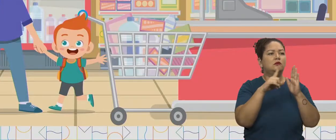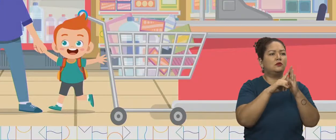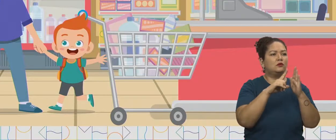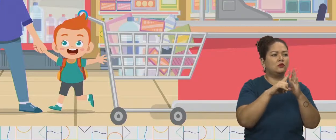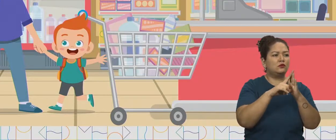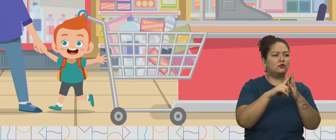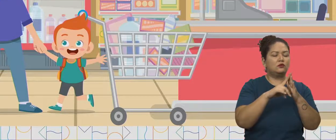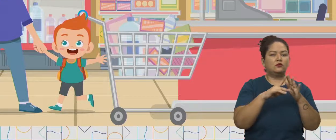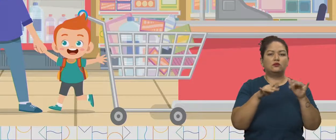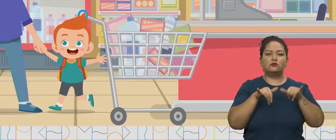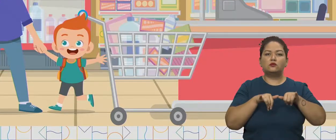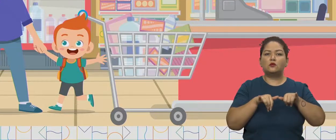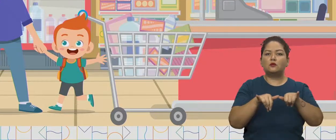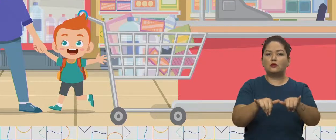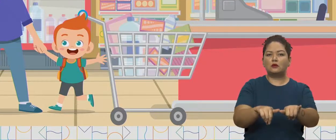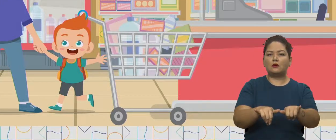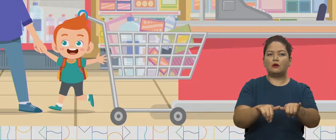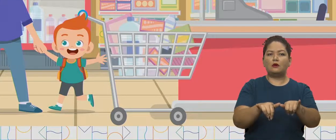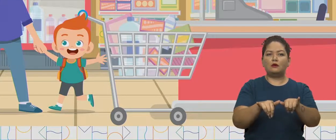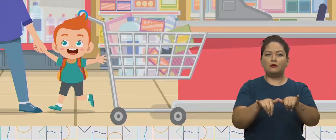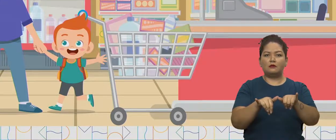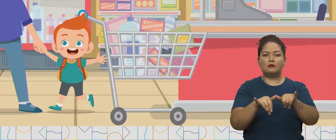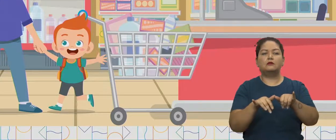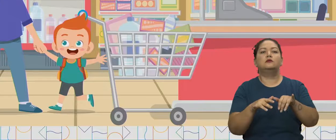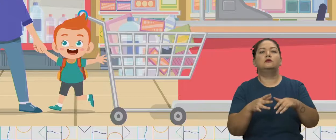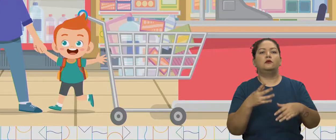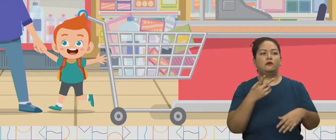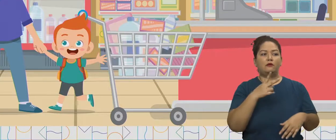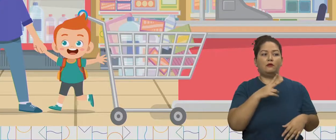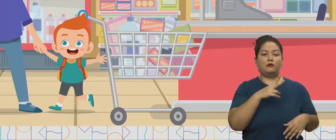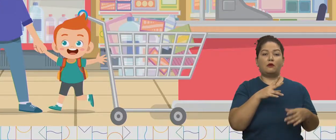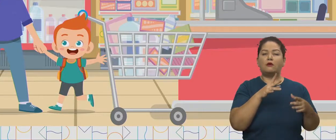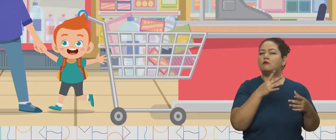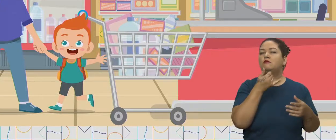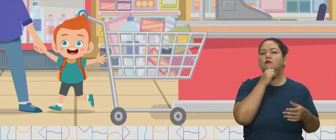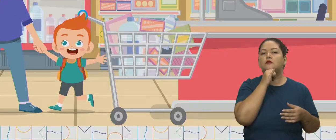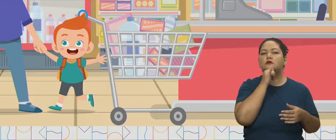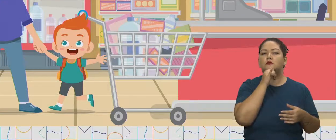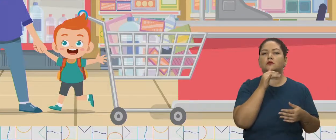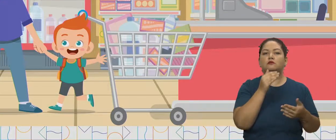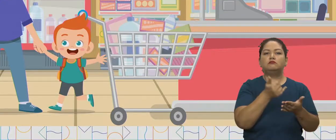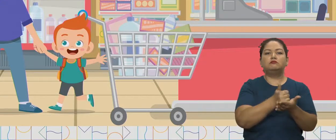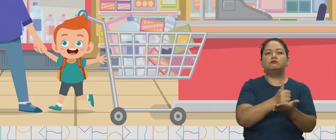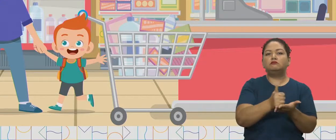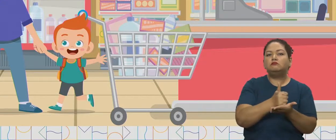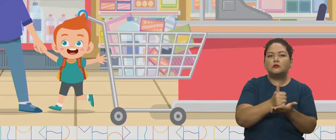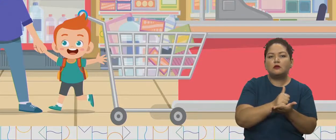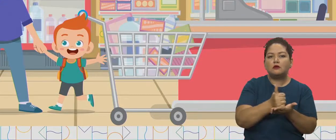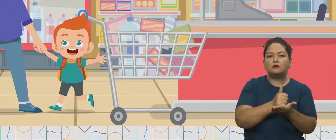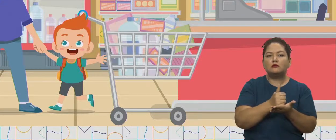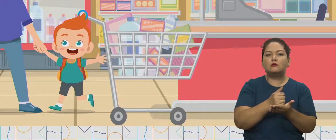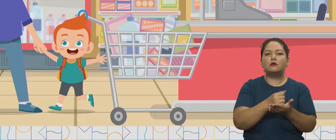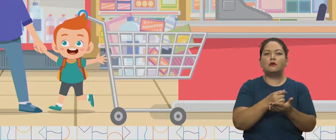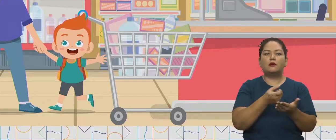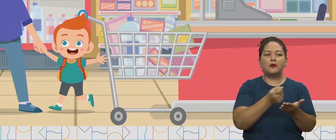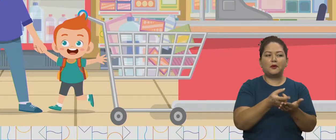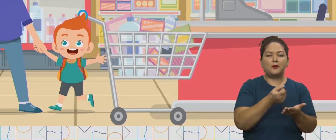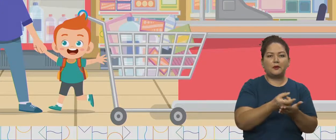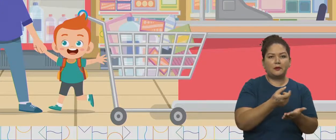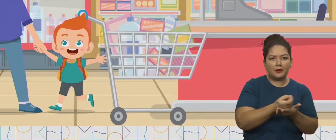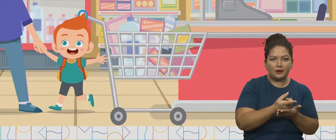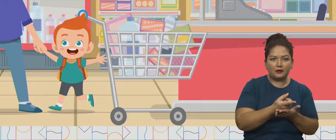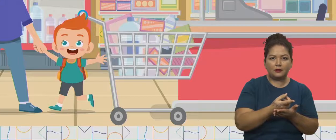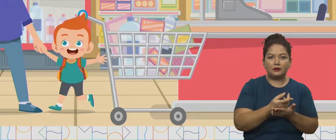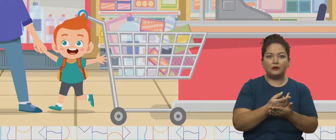pergunta assim: vamos comprar no supermercado algo, ou então numa loja, como por exemplo um brinquedo que você viu na TV e